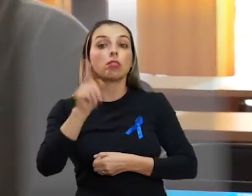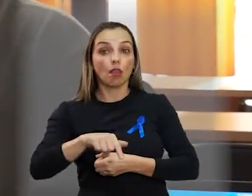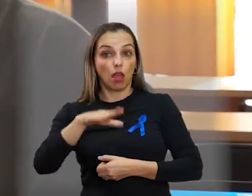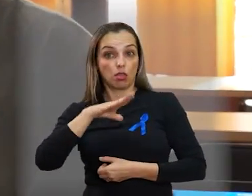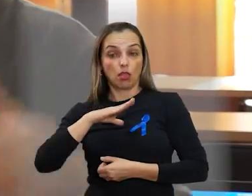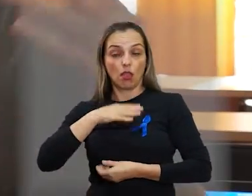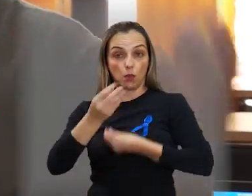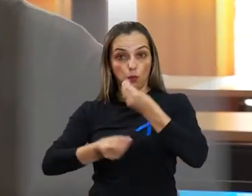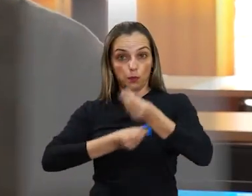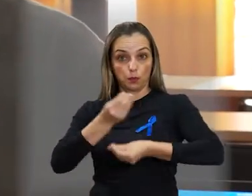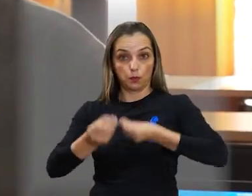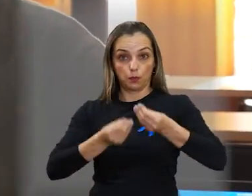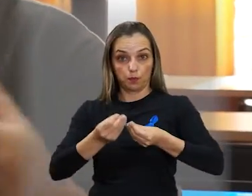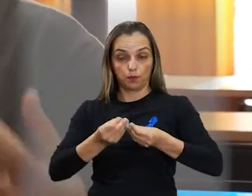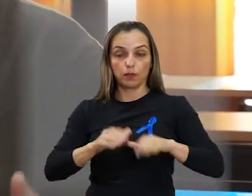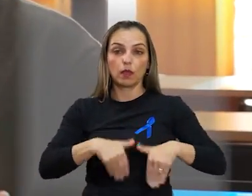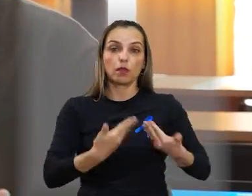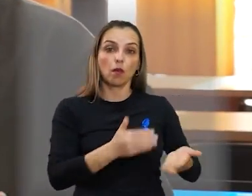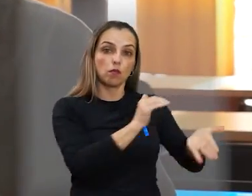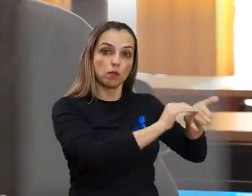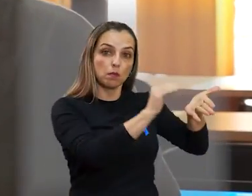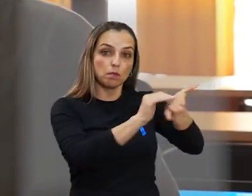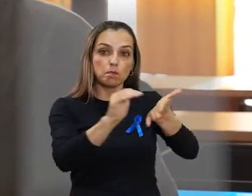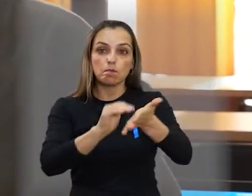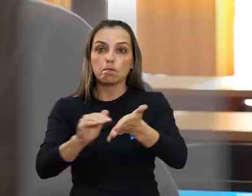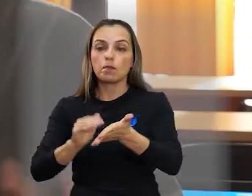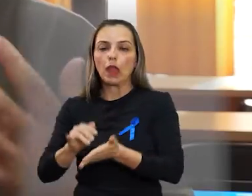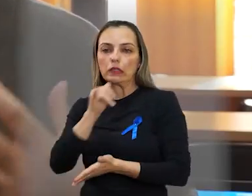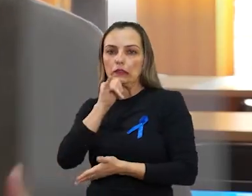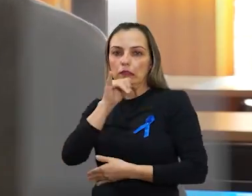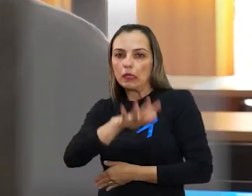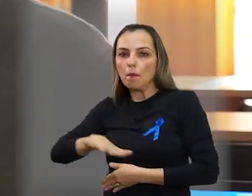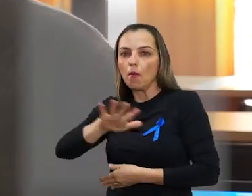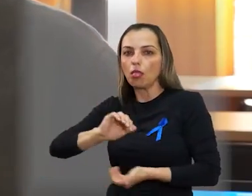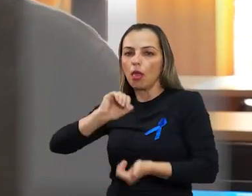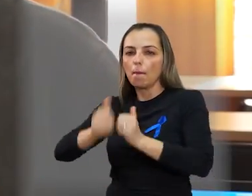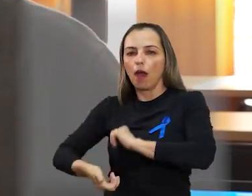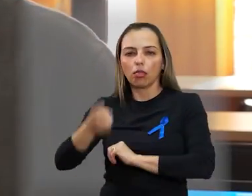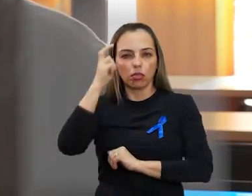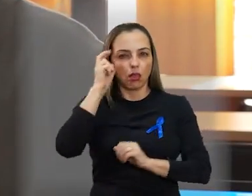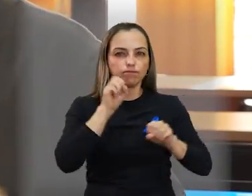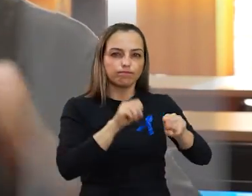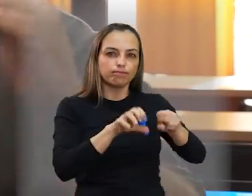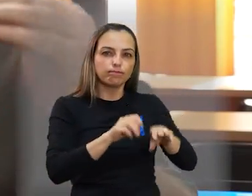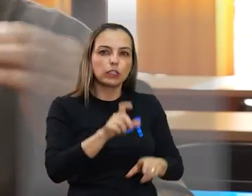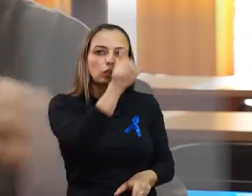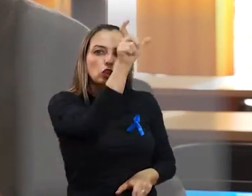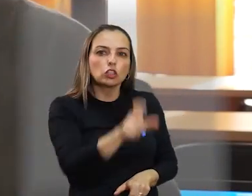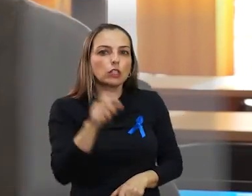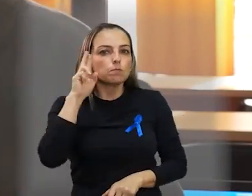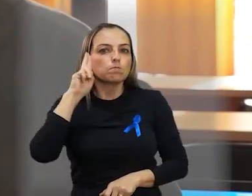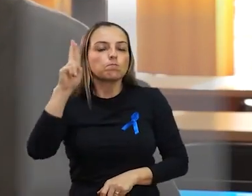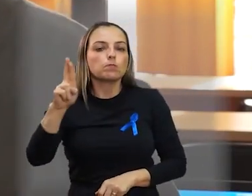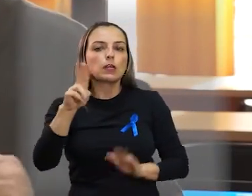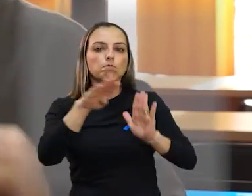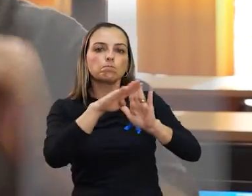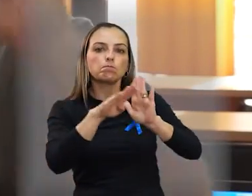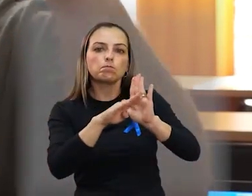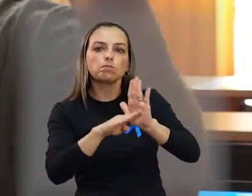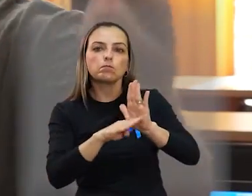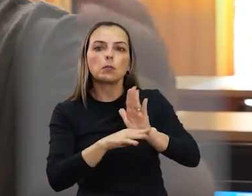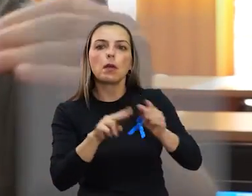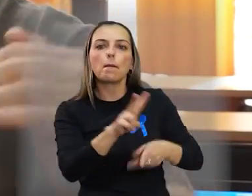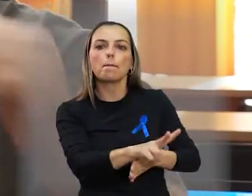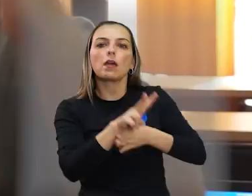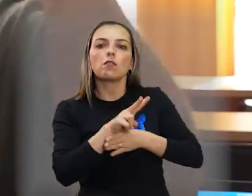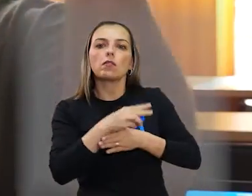toda a secretaria por exemplo Esporte cultura educação e os responsáveis das pastas fazem um cronograma de